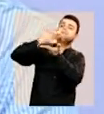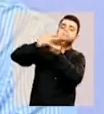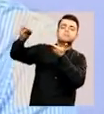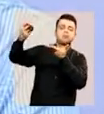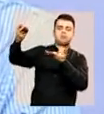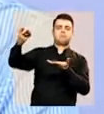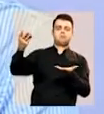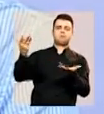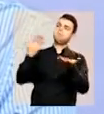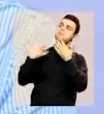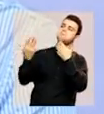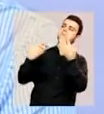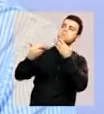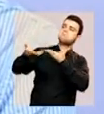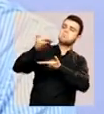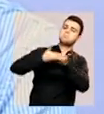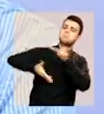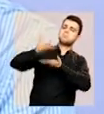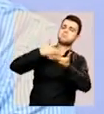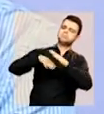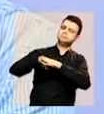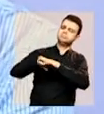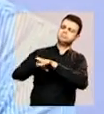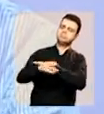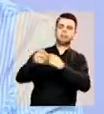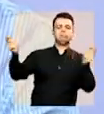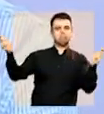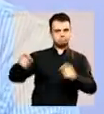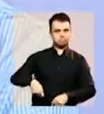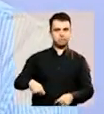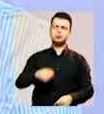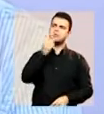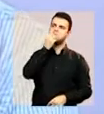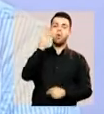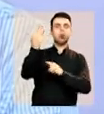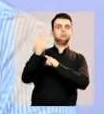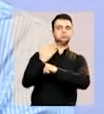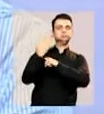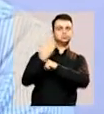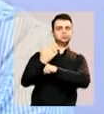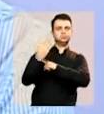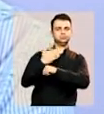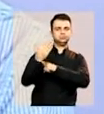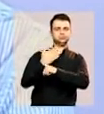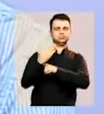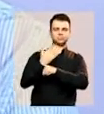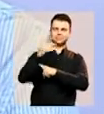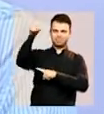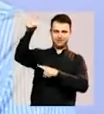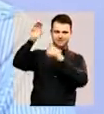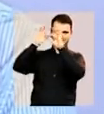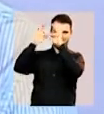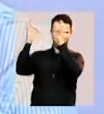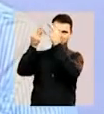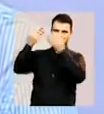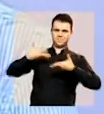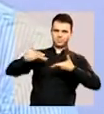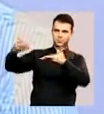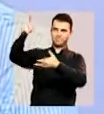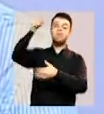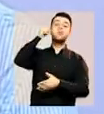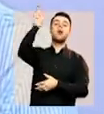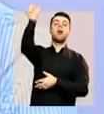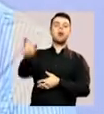diferente, né? Sim. Já se acostumando. E isso foi melhorando. Lá na minha casa de família também. Sempre conversava com a